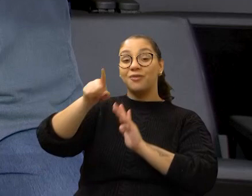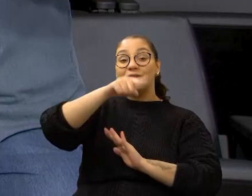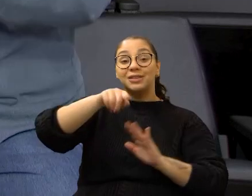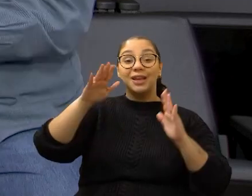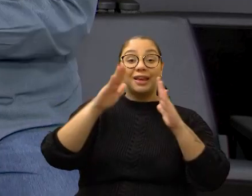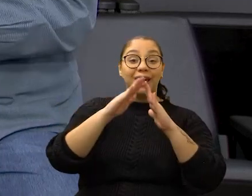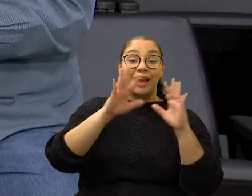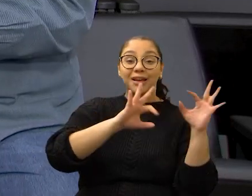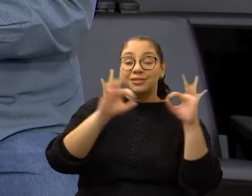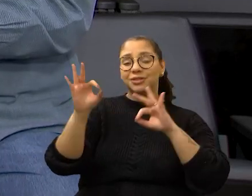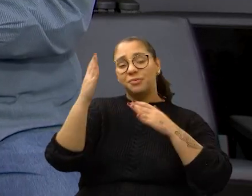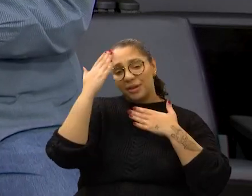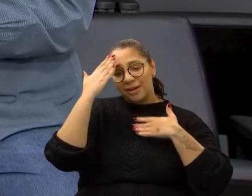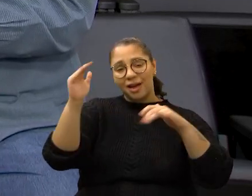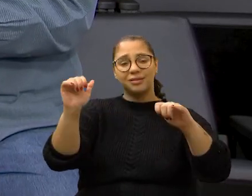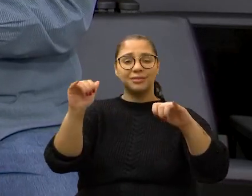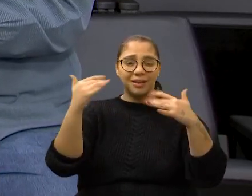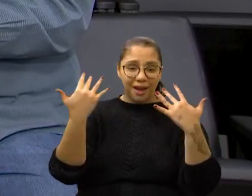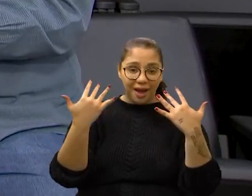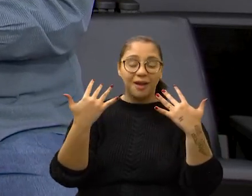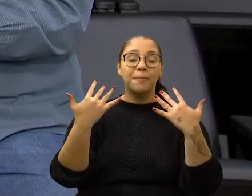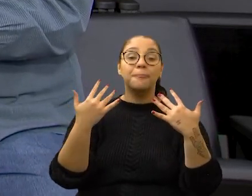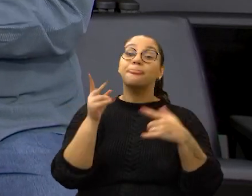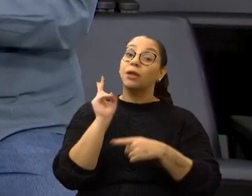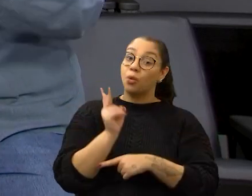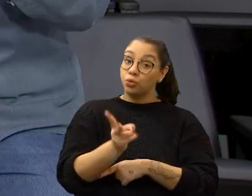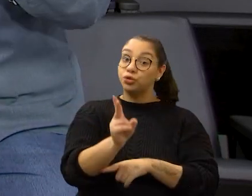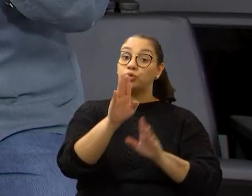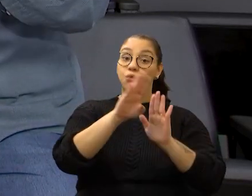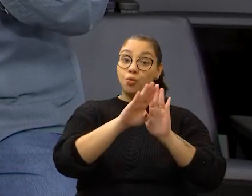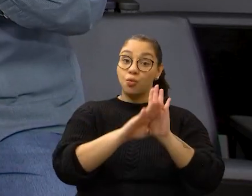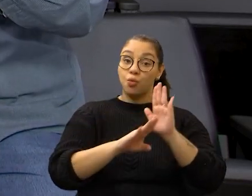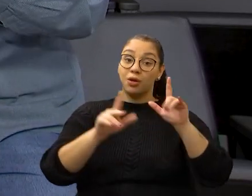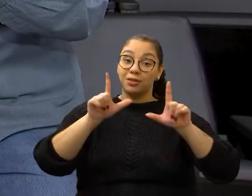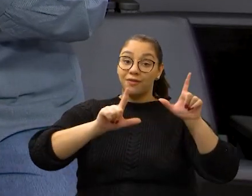A você de casa, muito obrigado pela sua companhia, pela sua audiência.